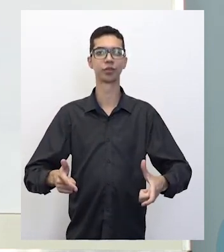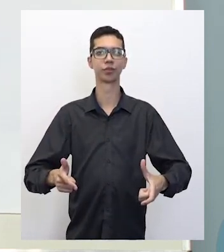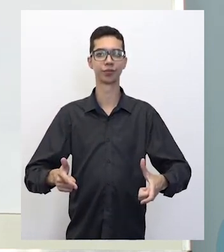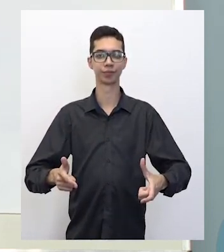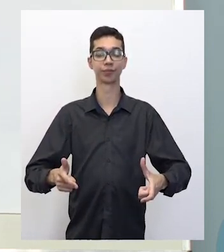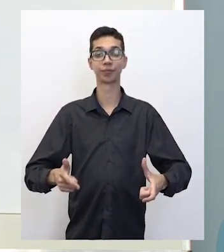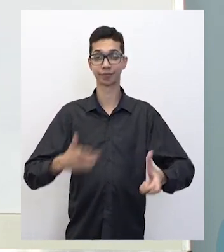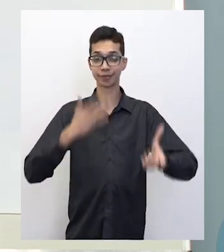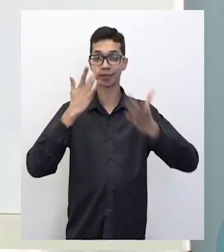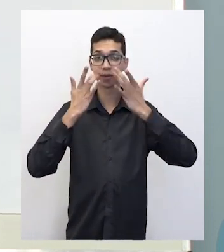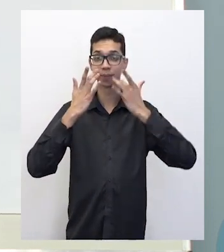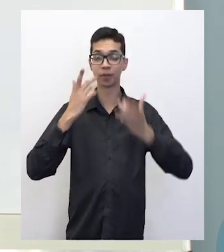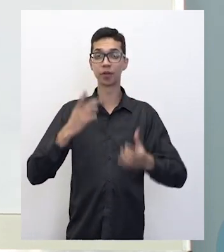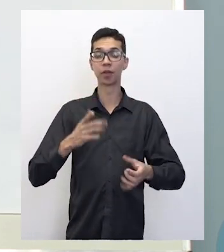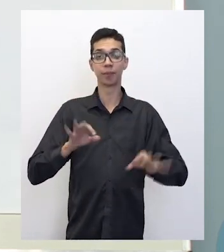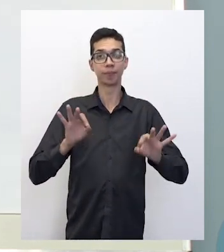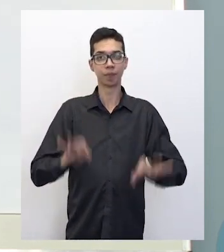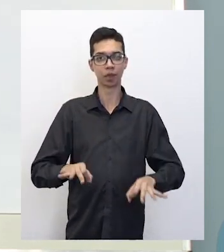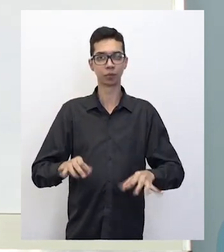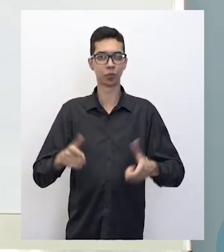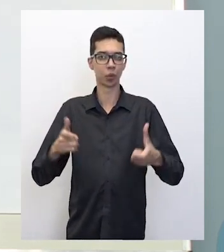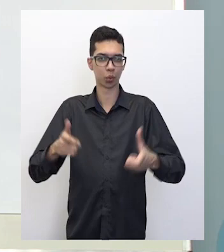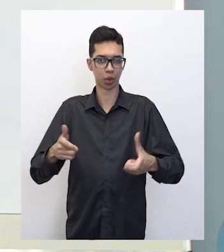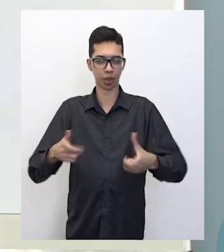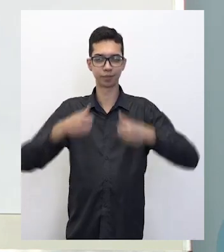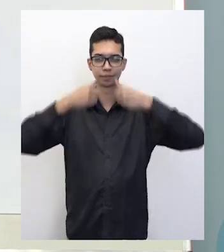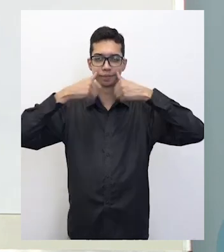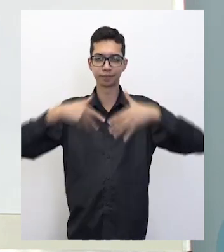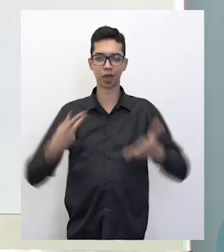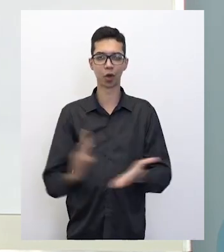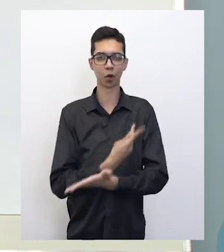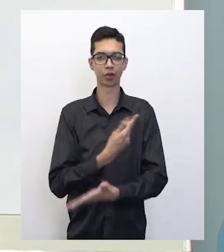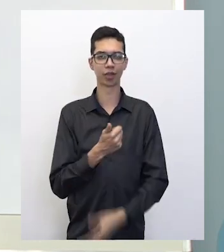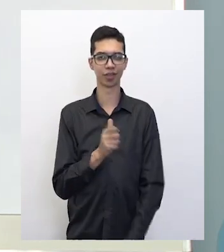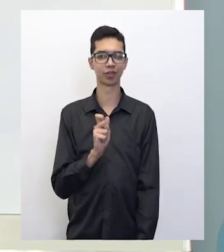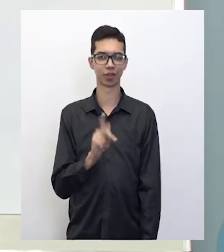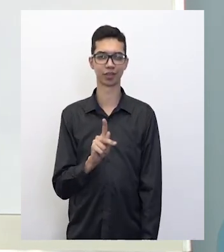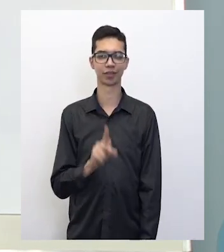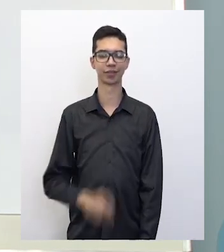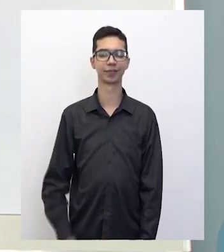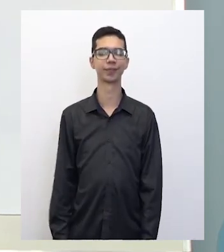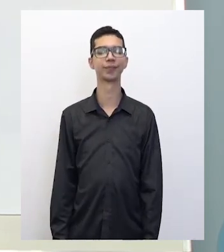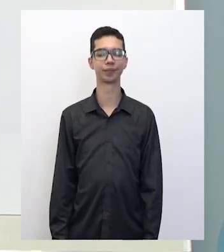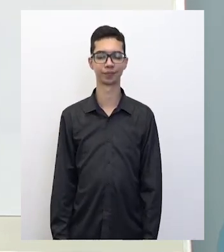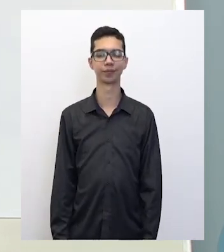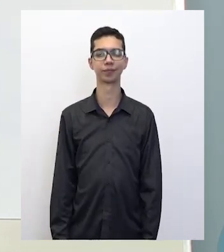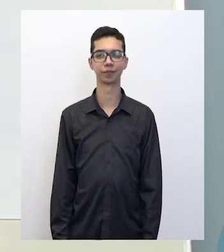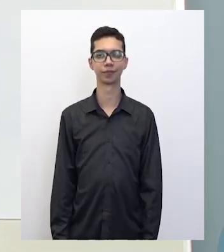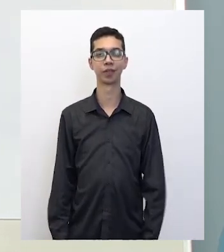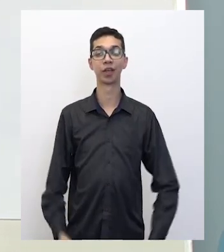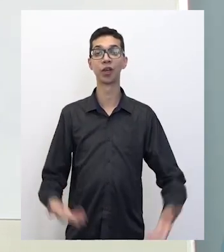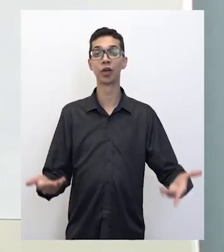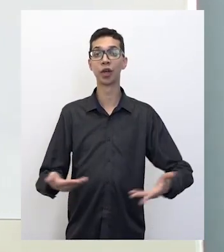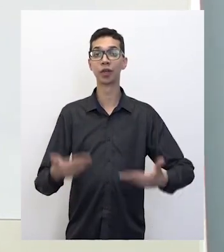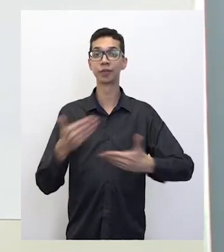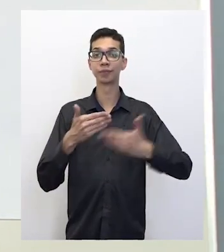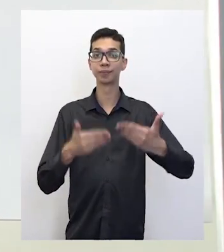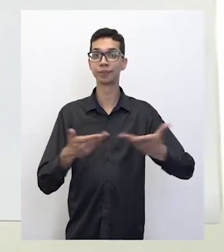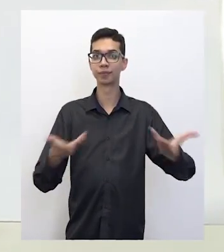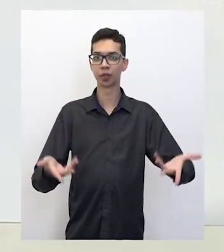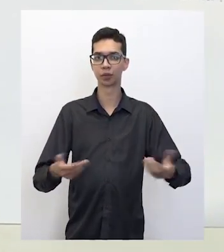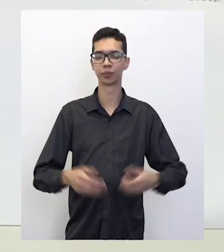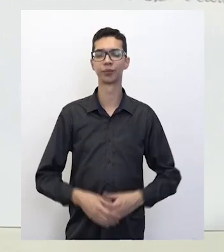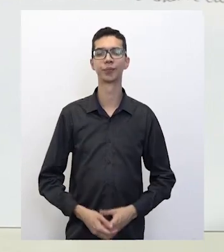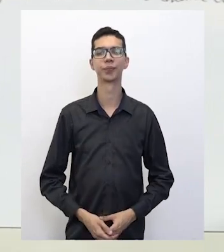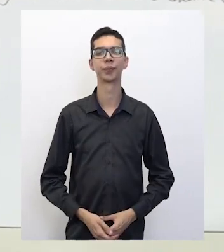ação dramática ali presente naquele momento, certo? Ok. Então, vamos lá. Vamos entrar, então, aqui,